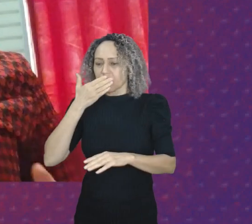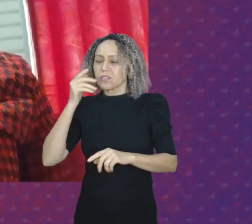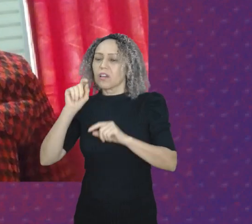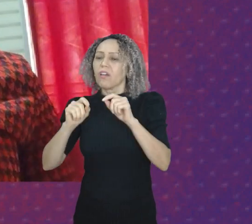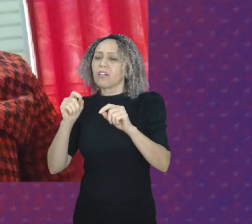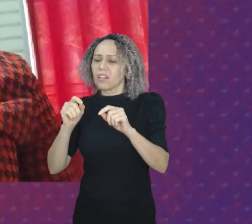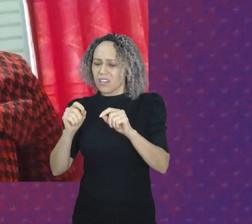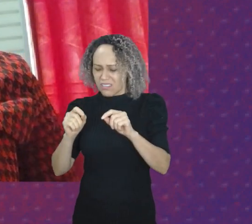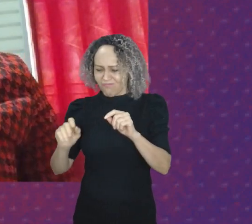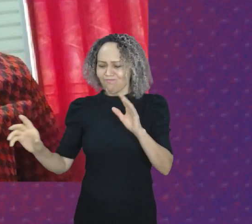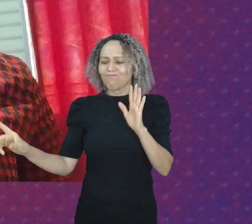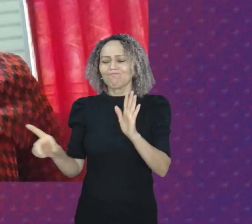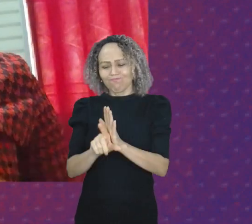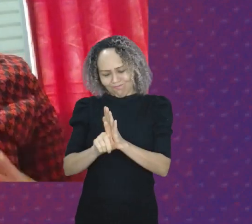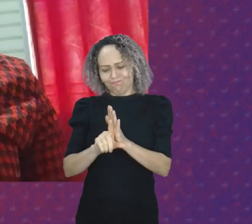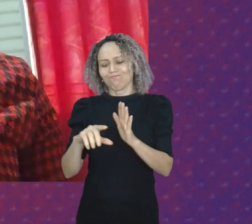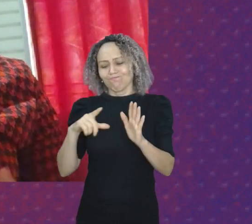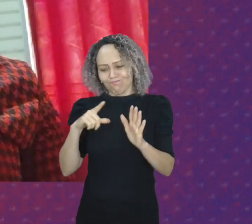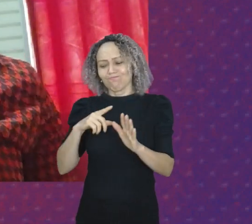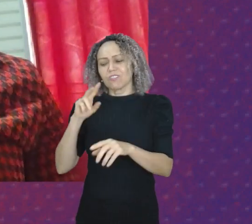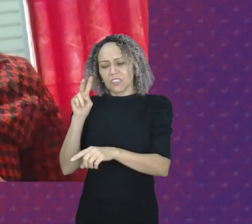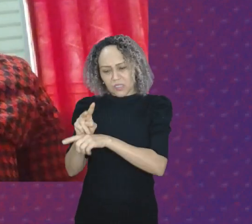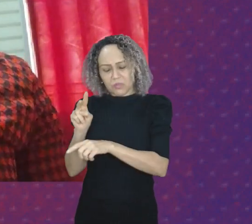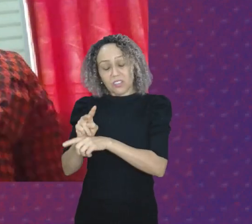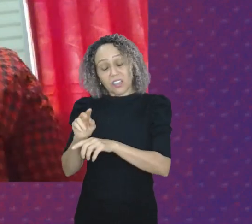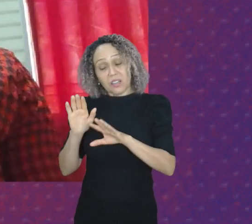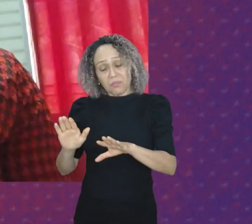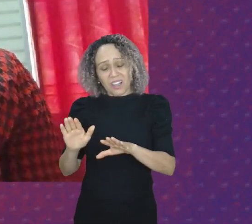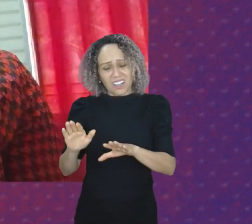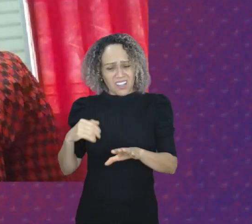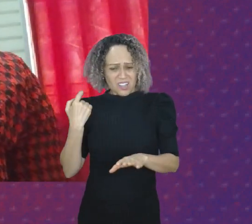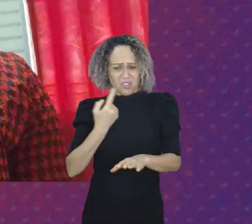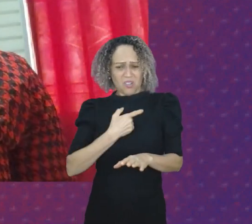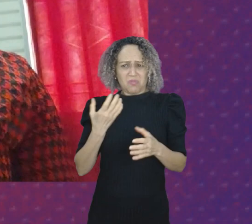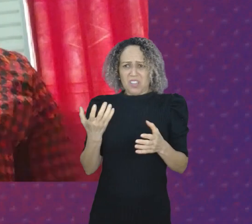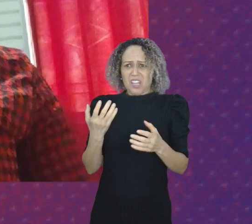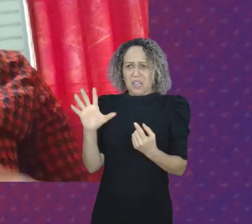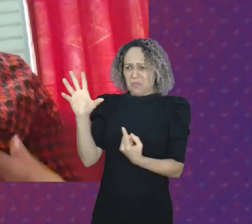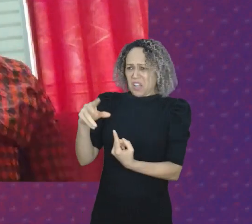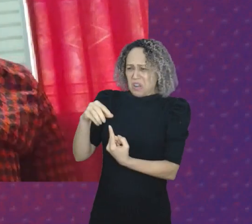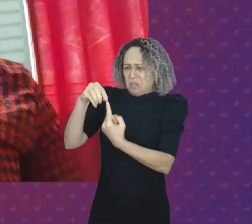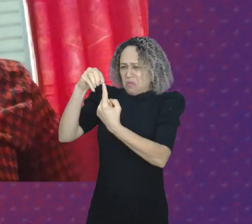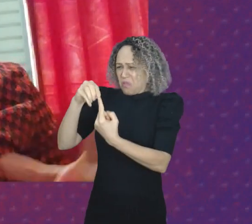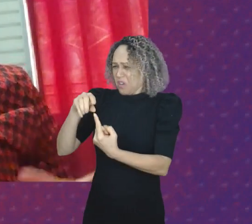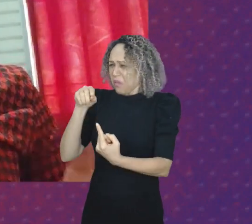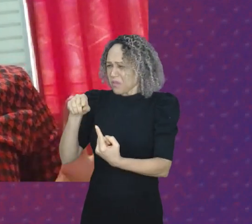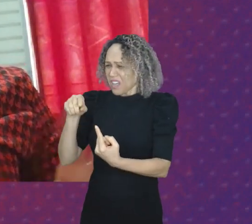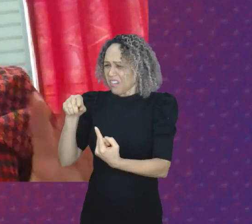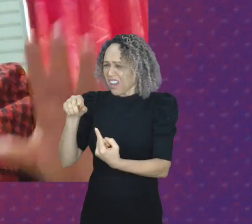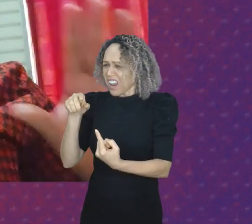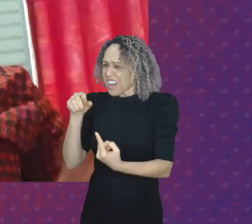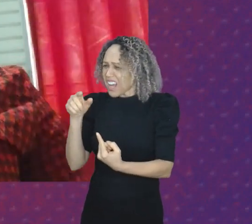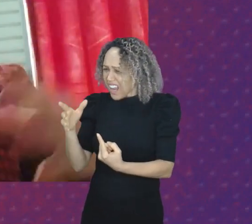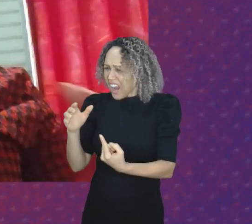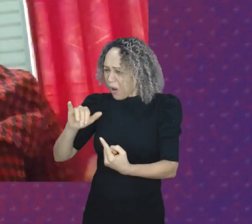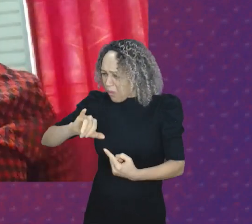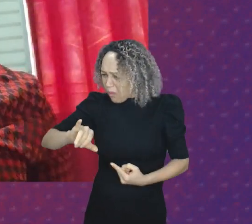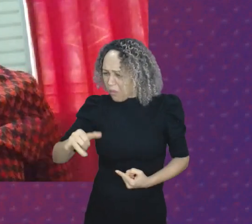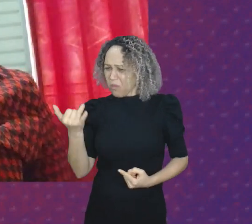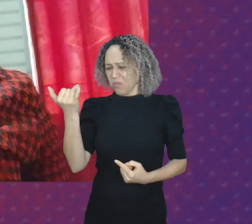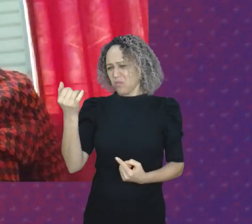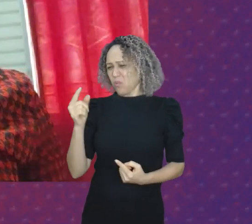mas a gente não queria a prostituição como única opção de trabalho para a população trans. A gente queria a prostituição como uma